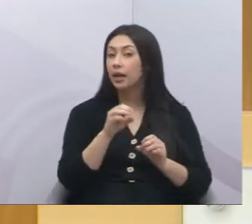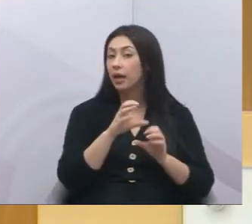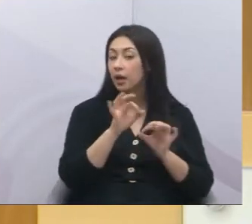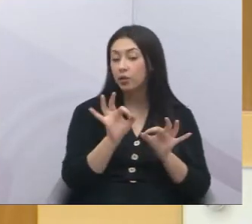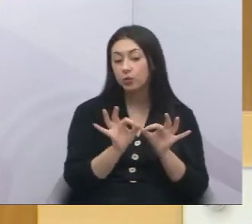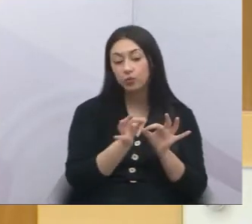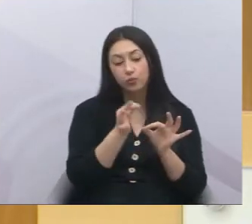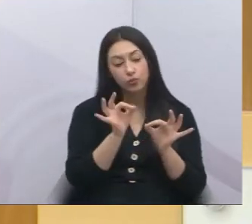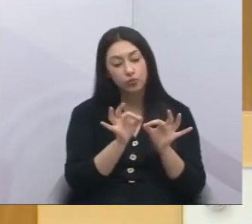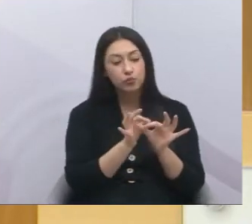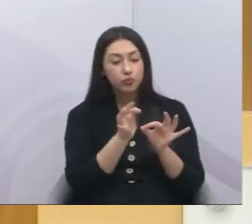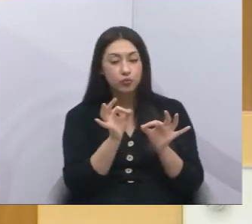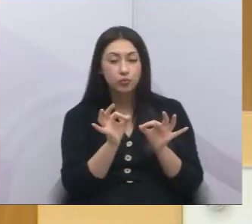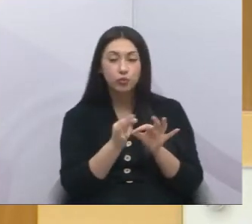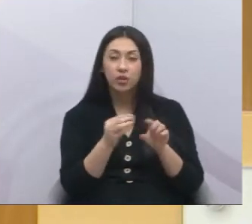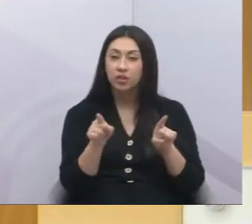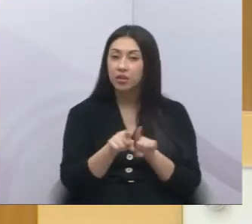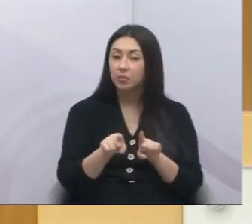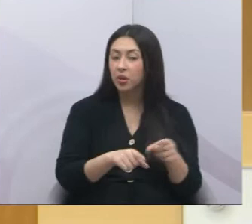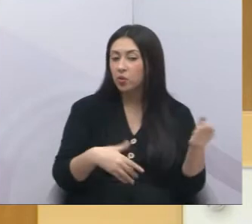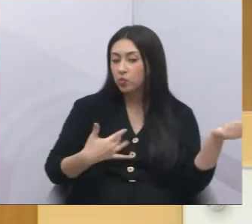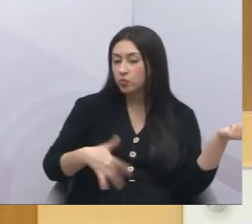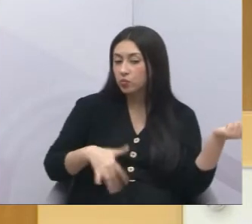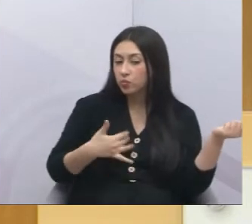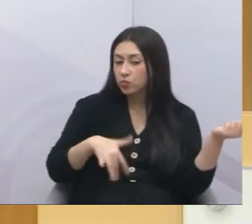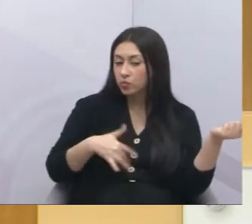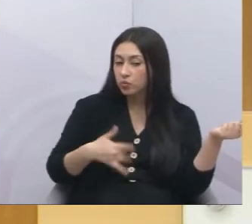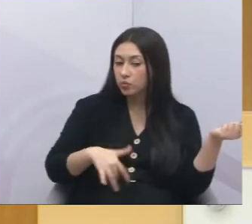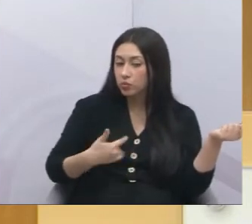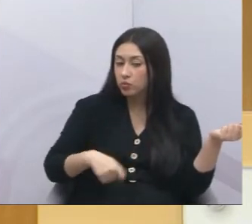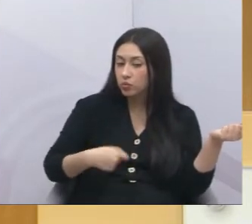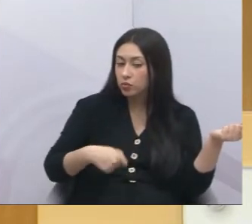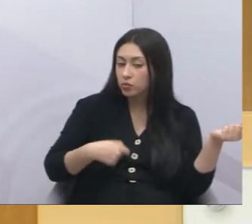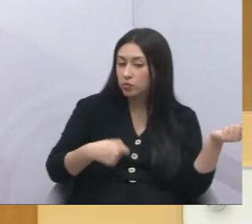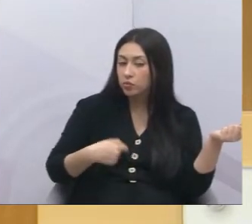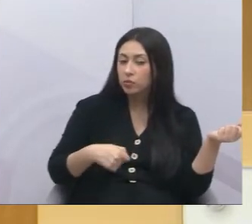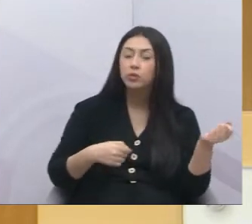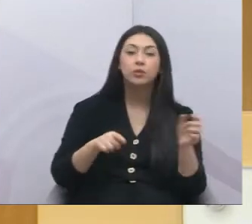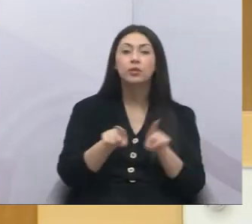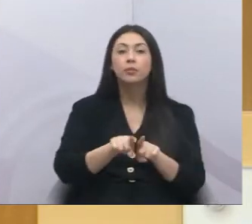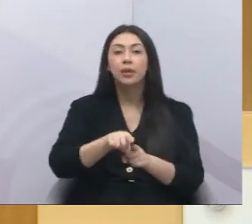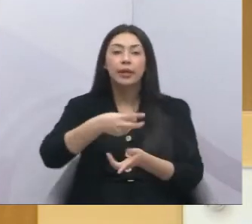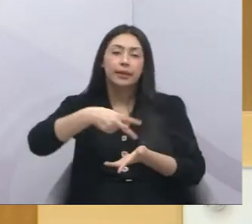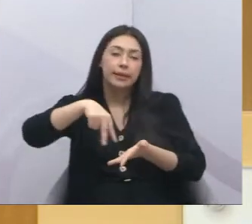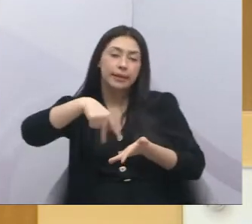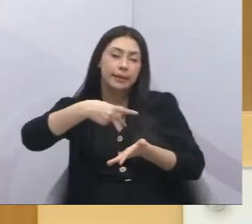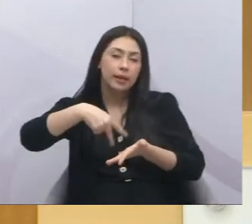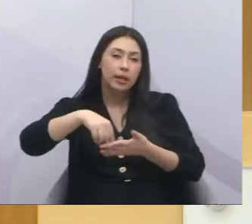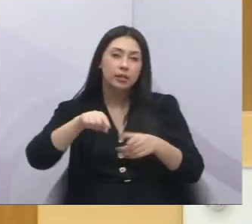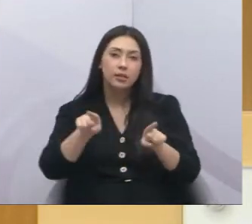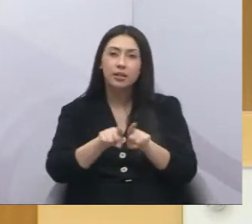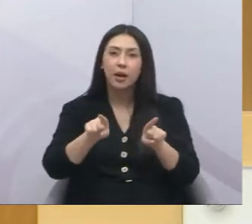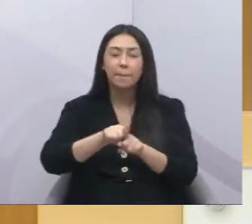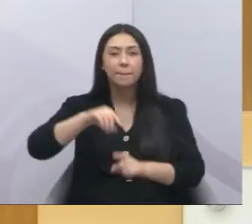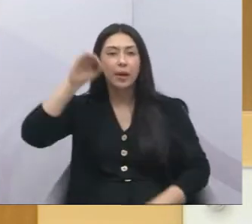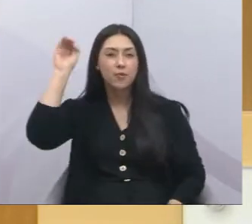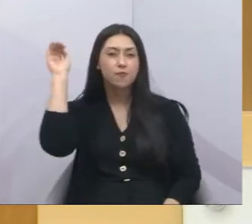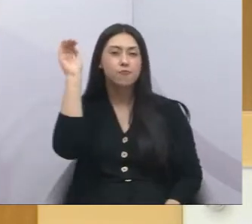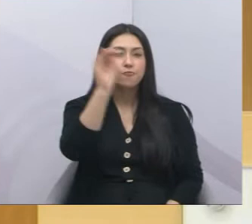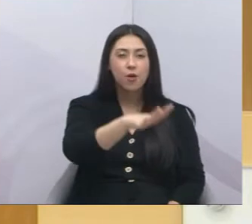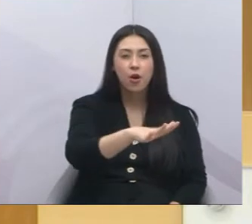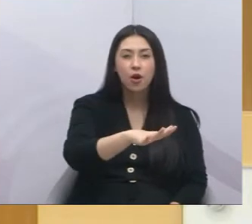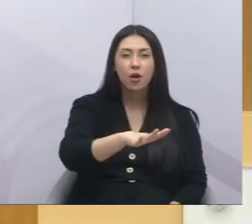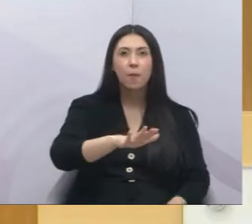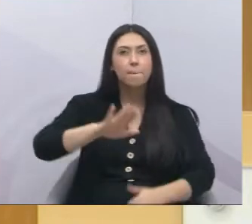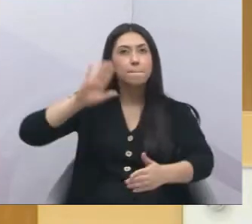adulto, oficina de violão, jazz infantil, vôlei, taekwondo acima de